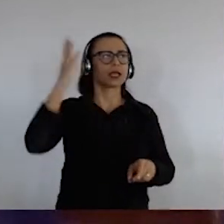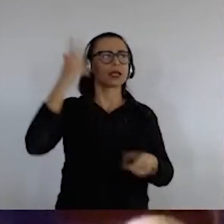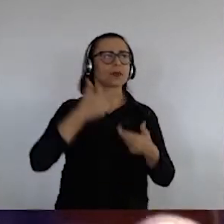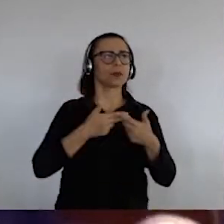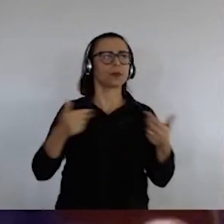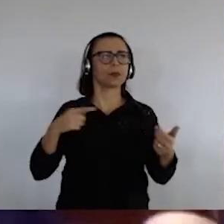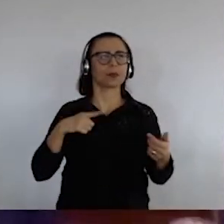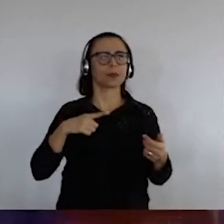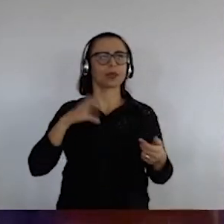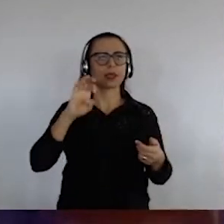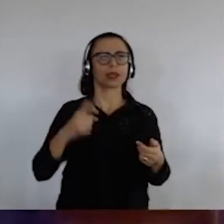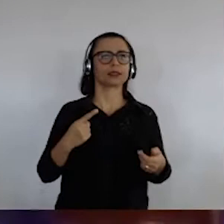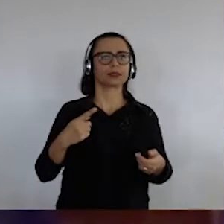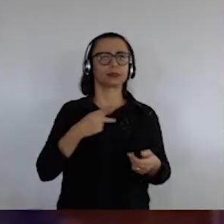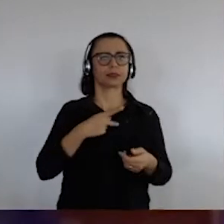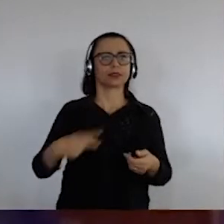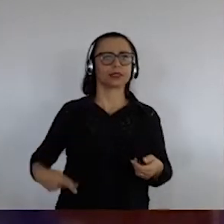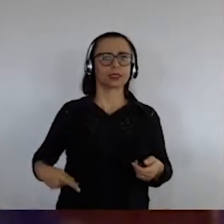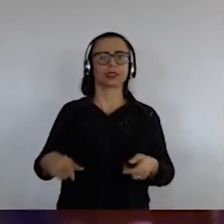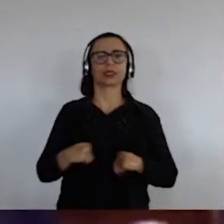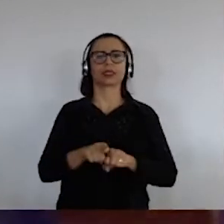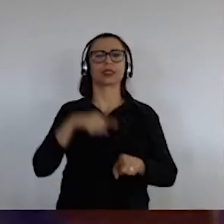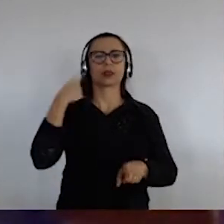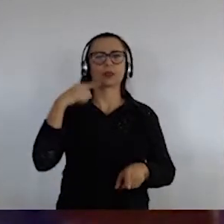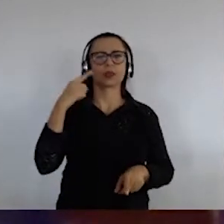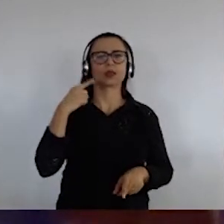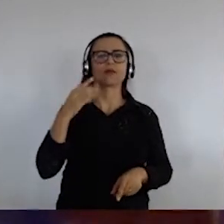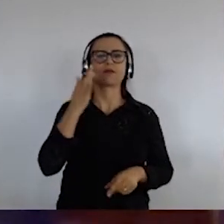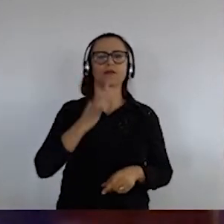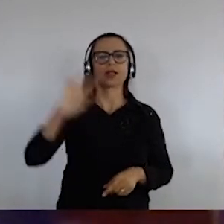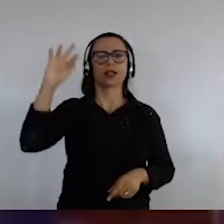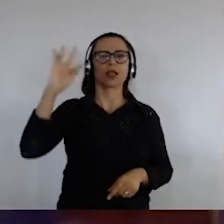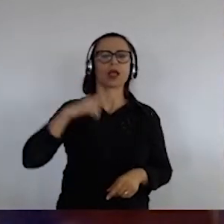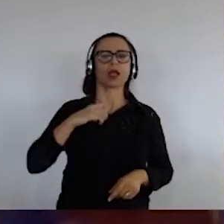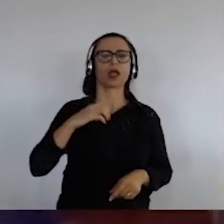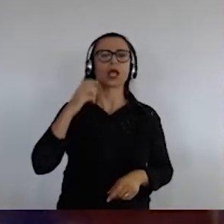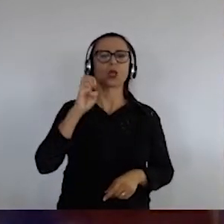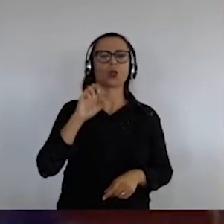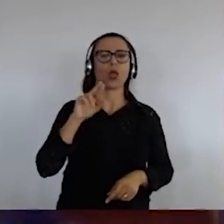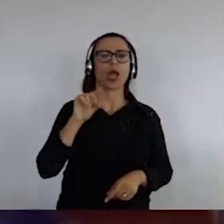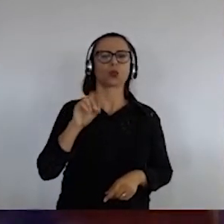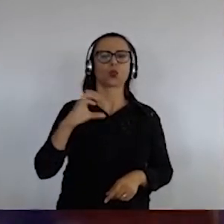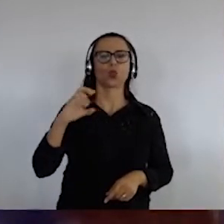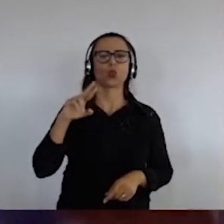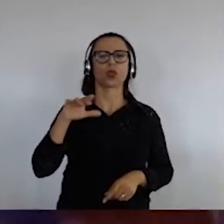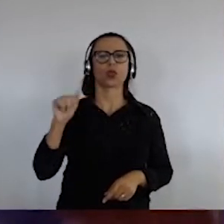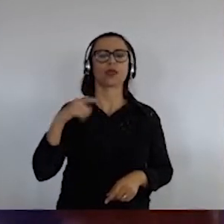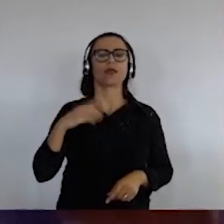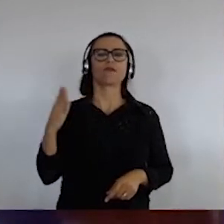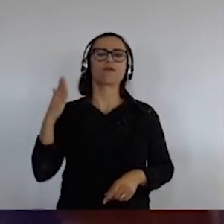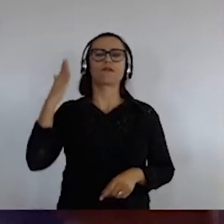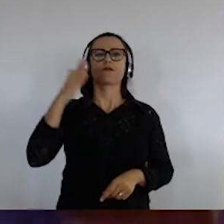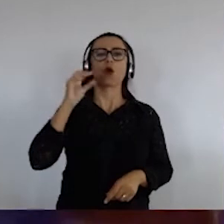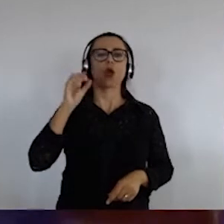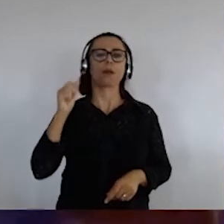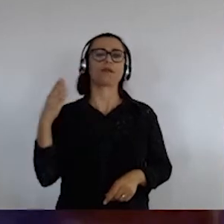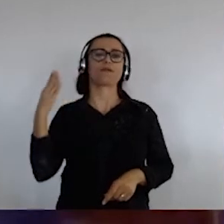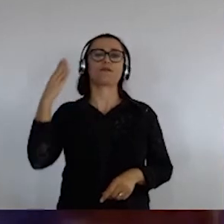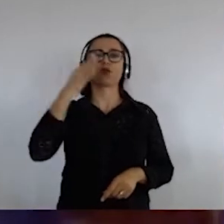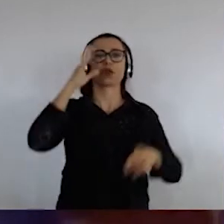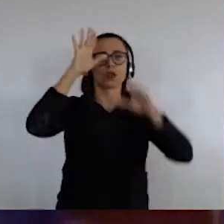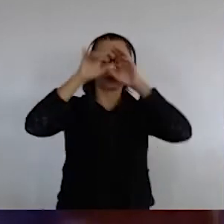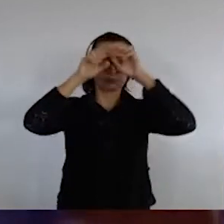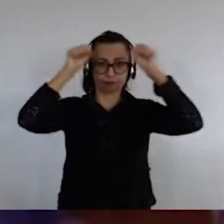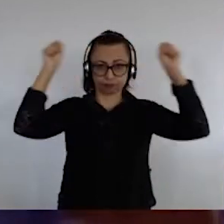o ex-presidente, ex-deputado federal Eduardo Cunha, onde a Ordem dos Advogados do Brasil foi ao Supremo Tribunal Federal exatamente